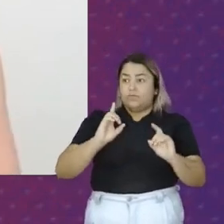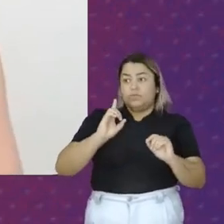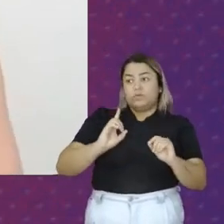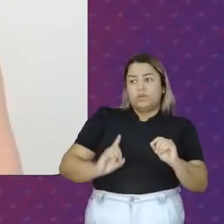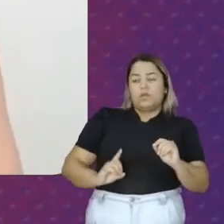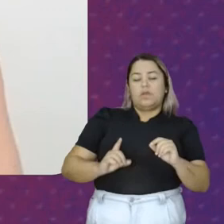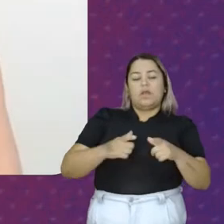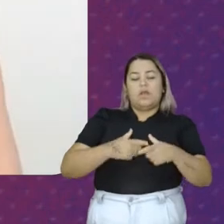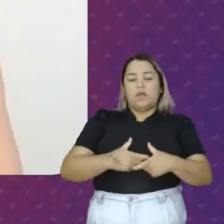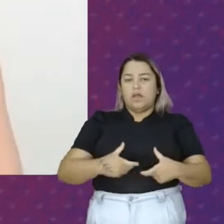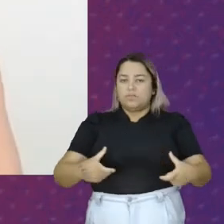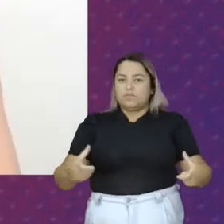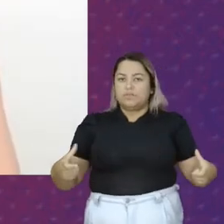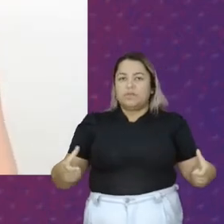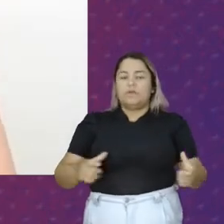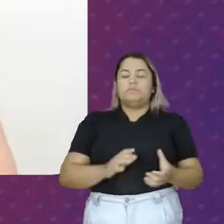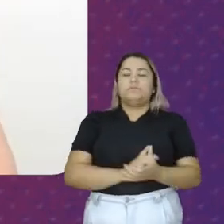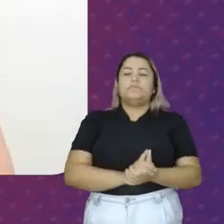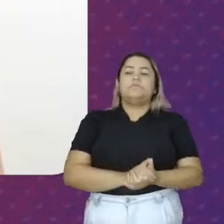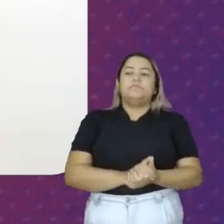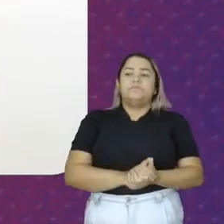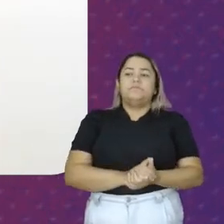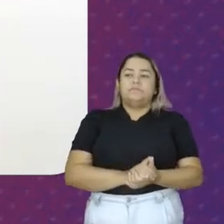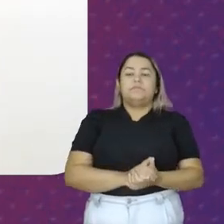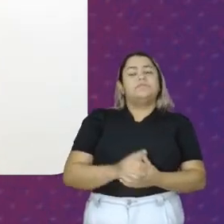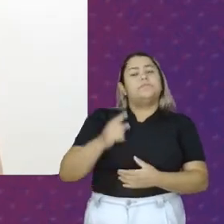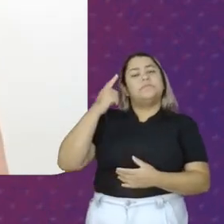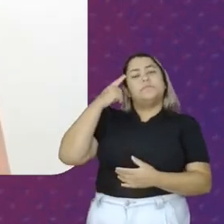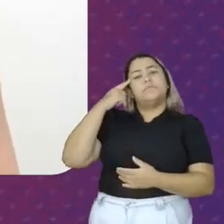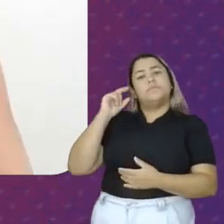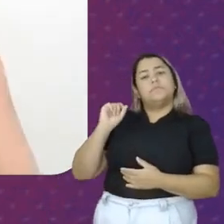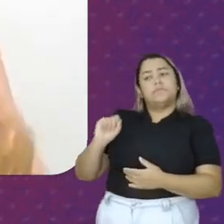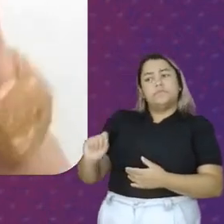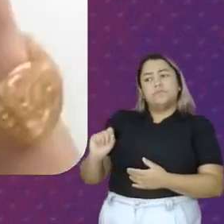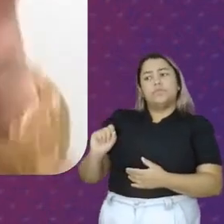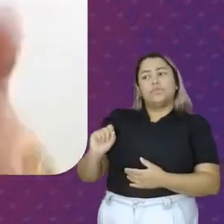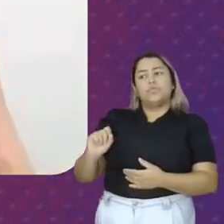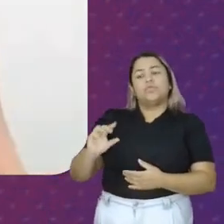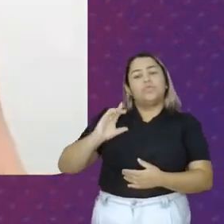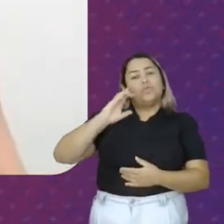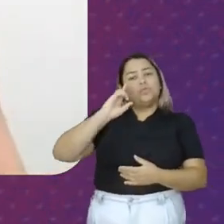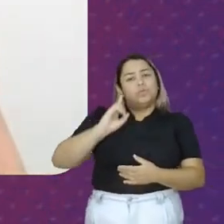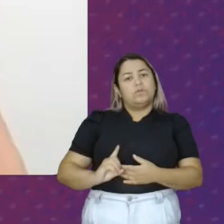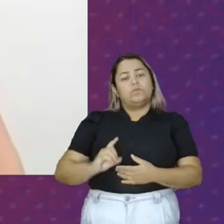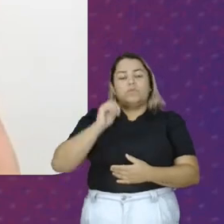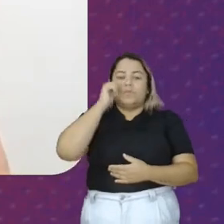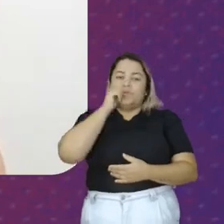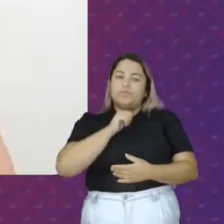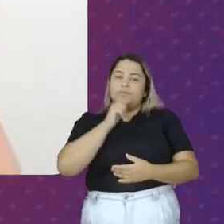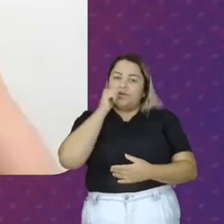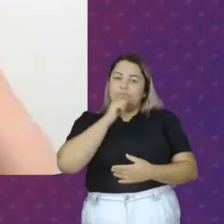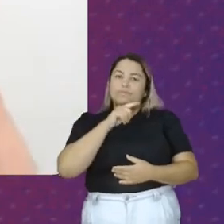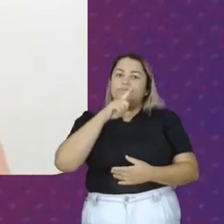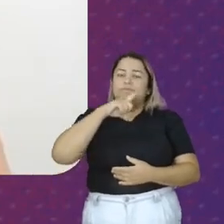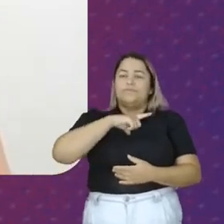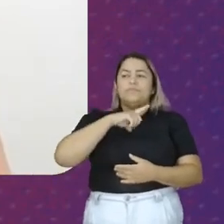de ampliá-los, né? Então, quando nós pensamos no direito que uma mulher tem,